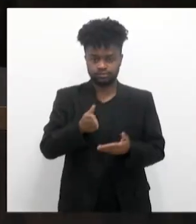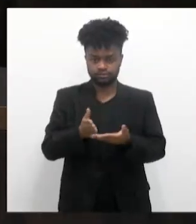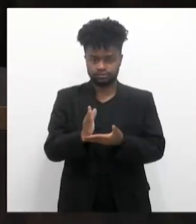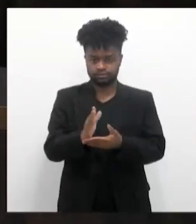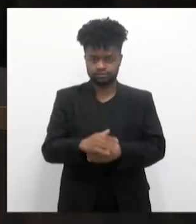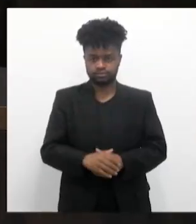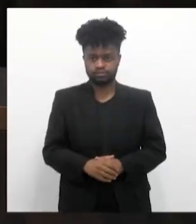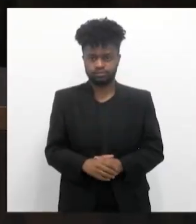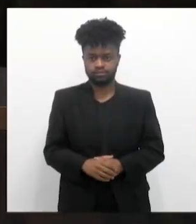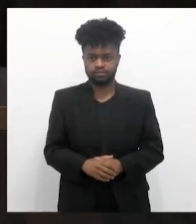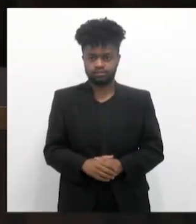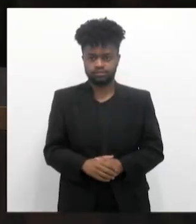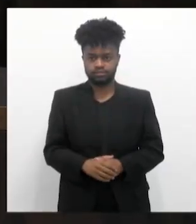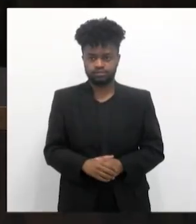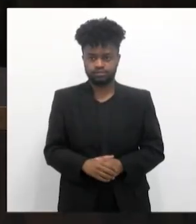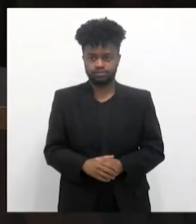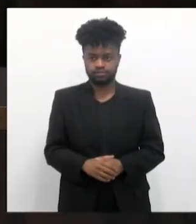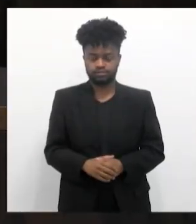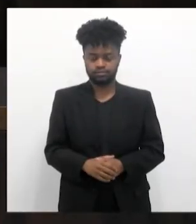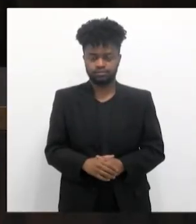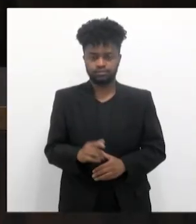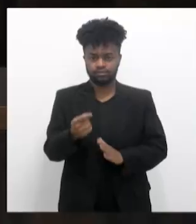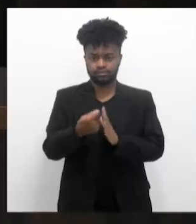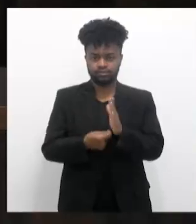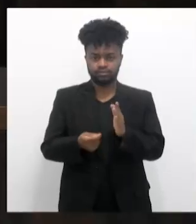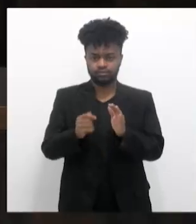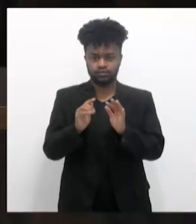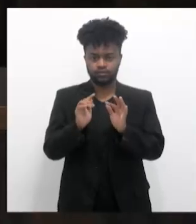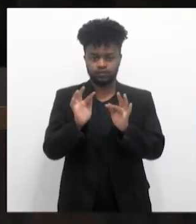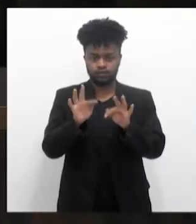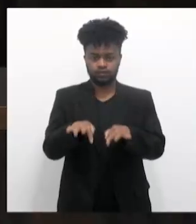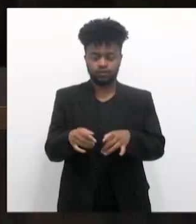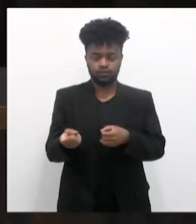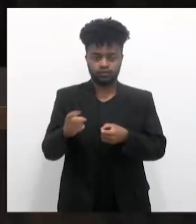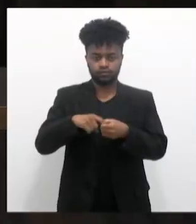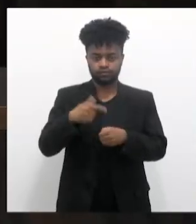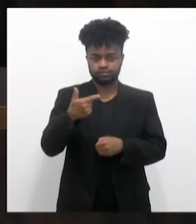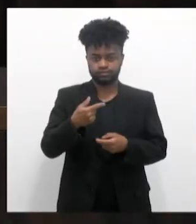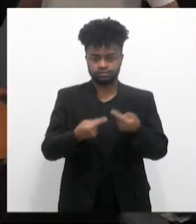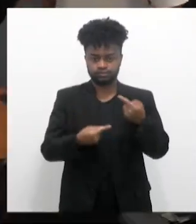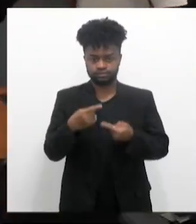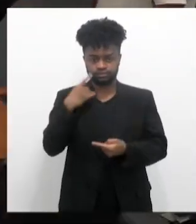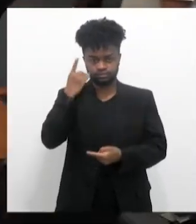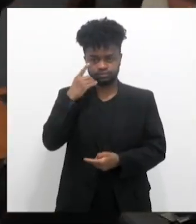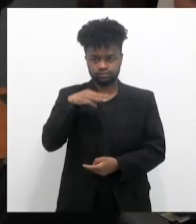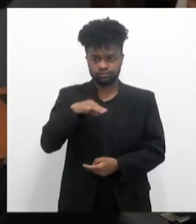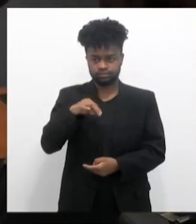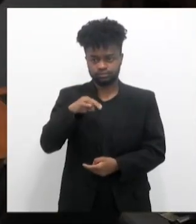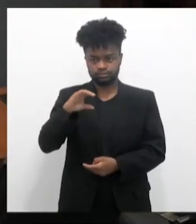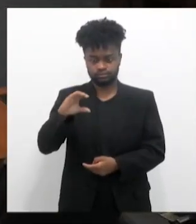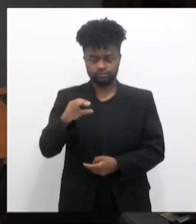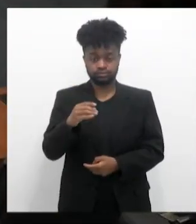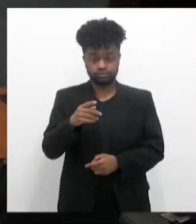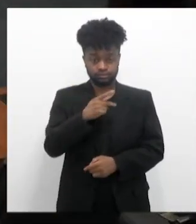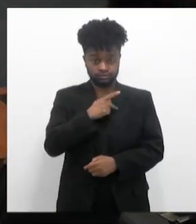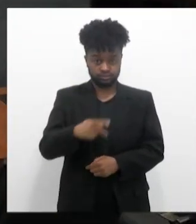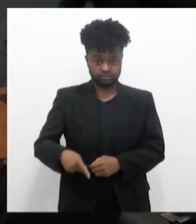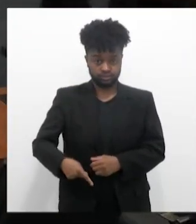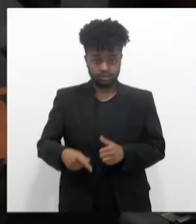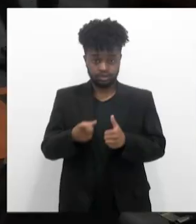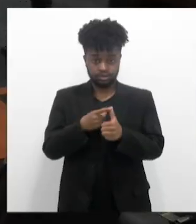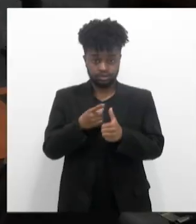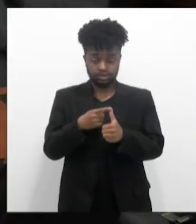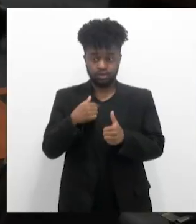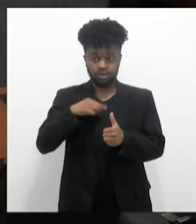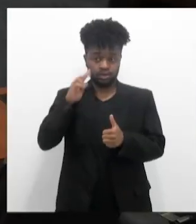estão. Aprovado a redação do vencido para a segunda discussão. O deputado Carlos Mink. Presidente, em primeiro lugar, lembrando